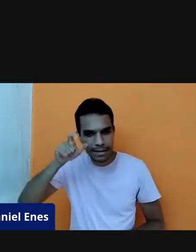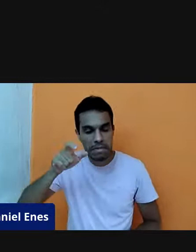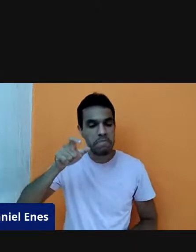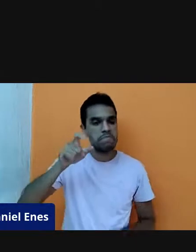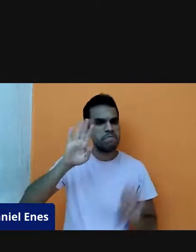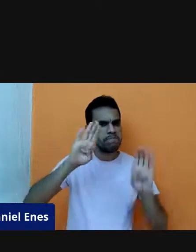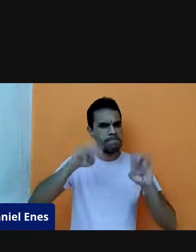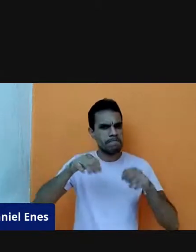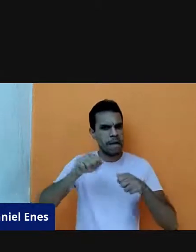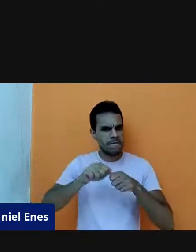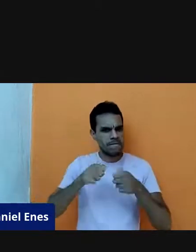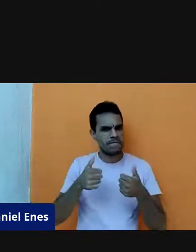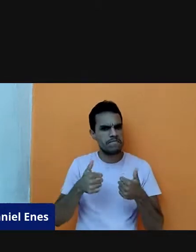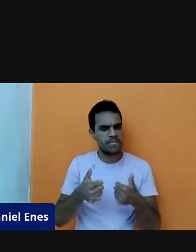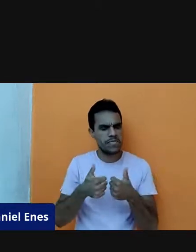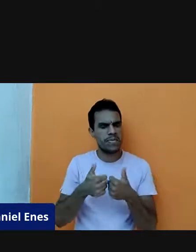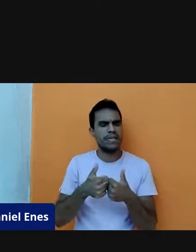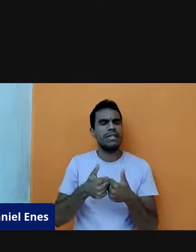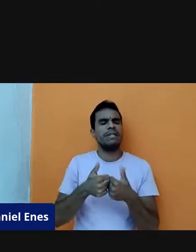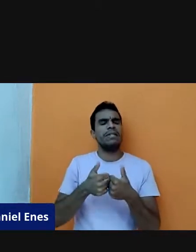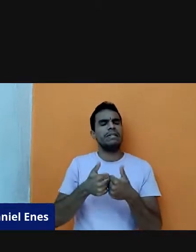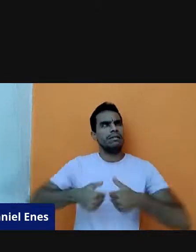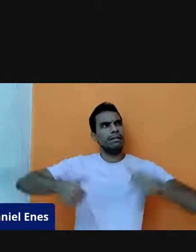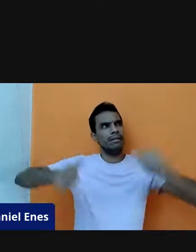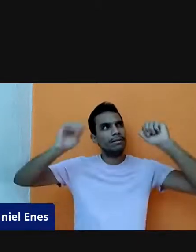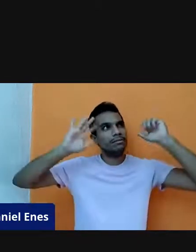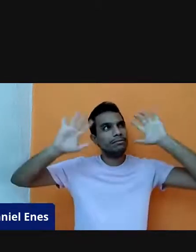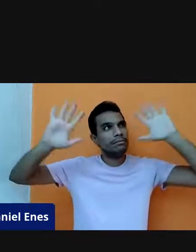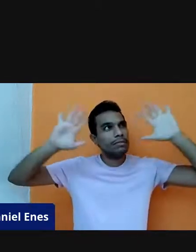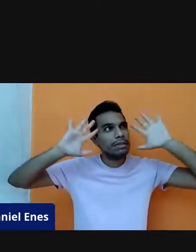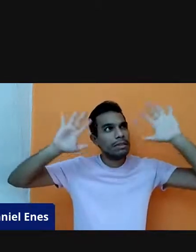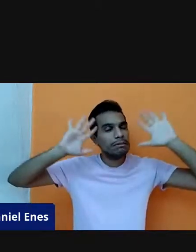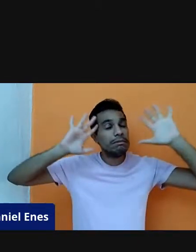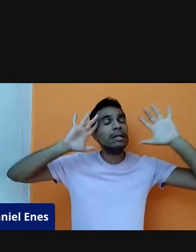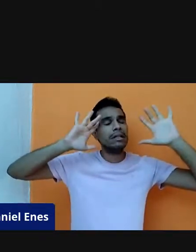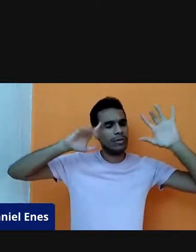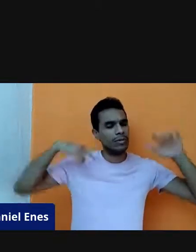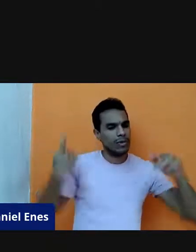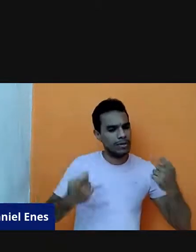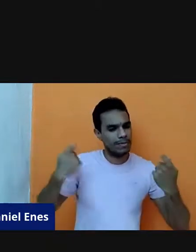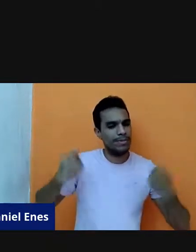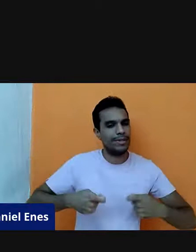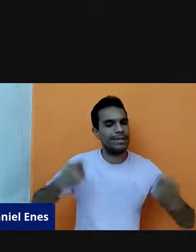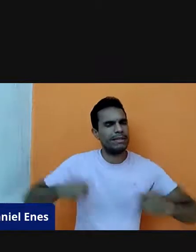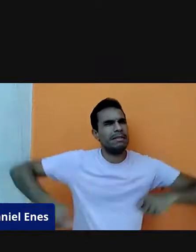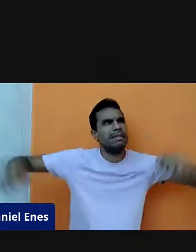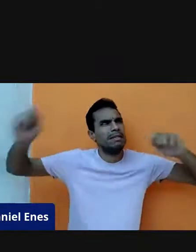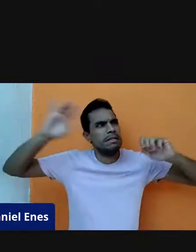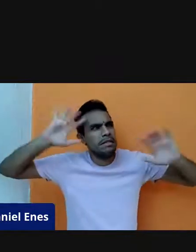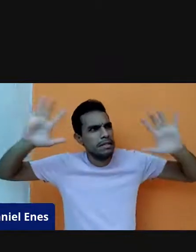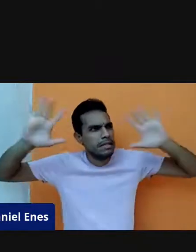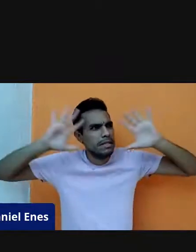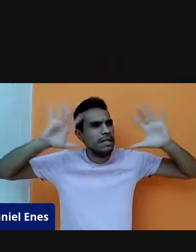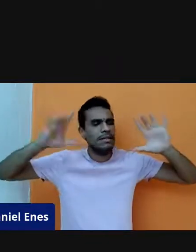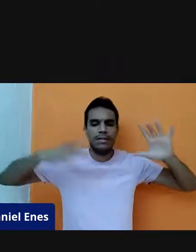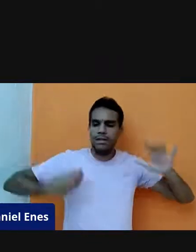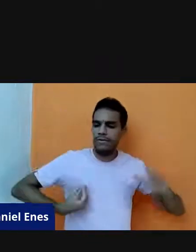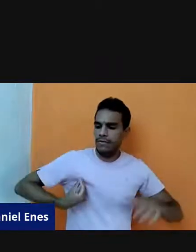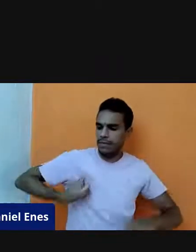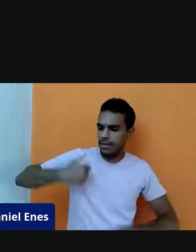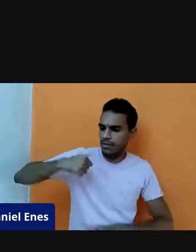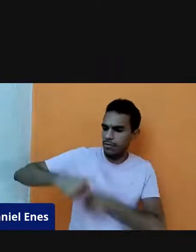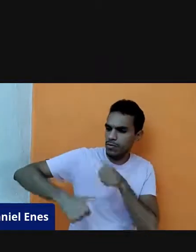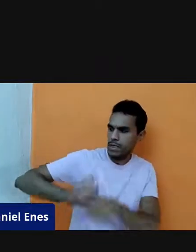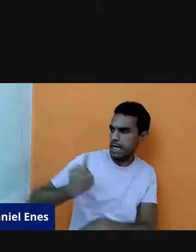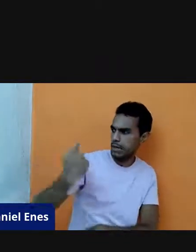feito e extremamente reflexivo. A gente precisa pensar muito, né, se essas condições de vida mudaram desde